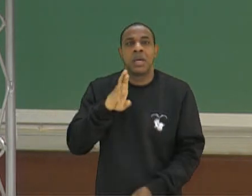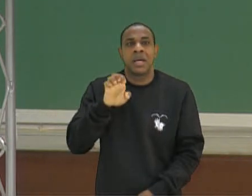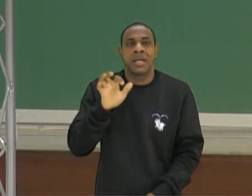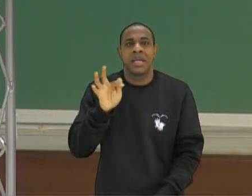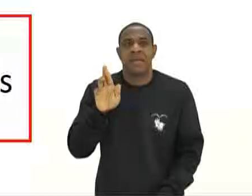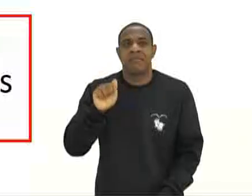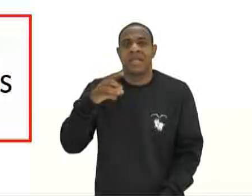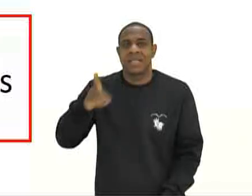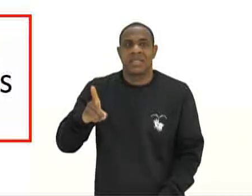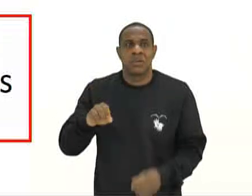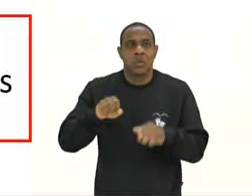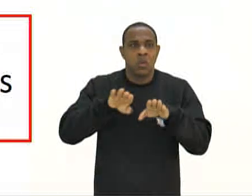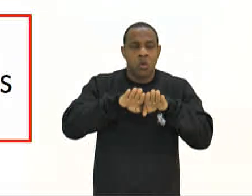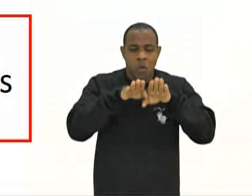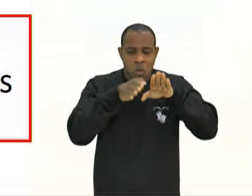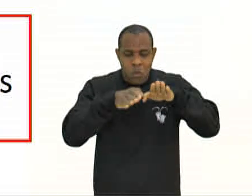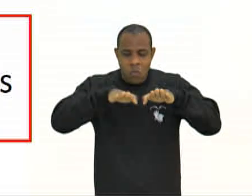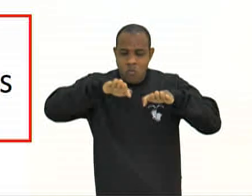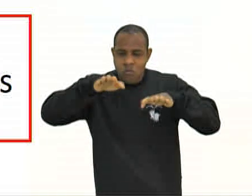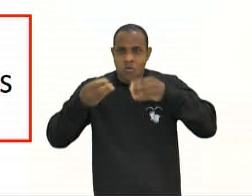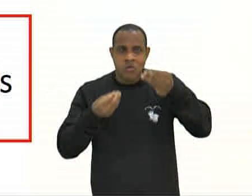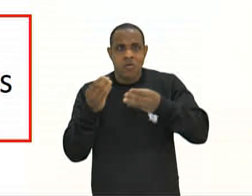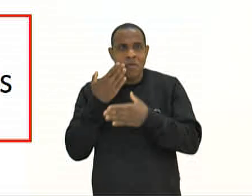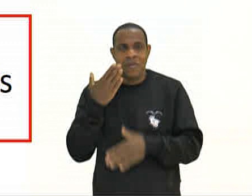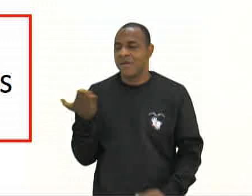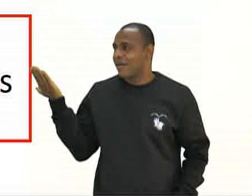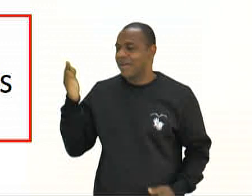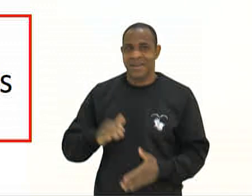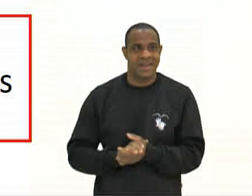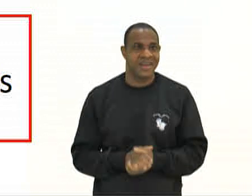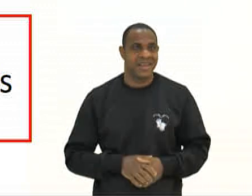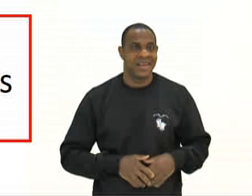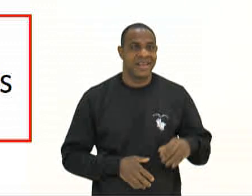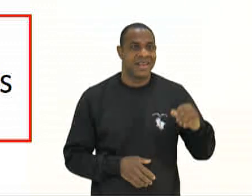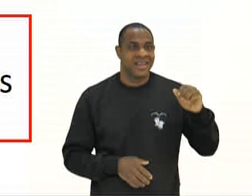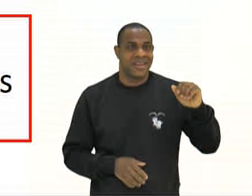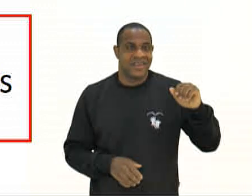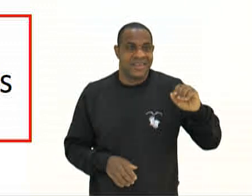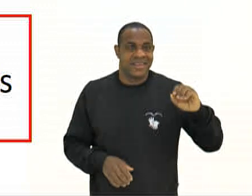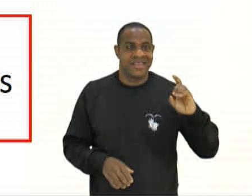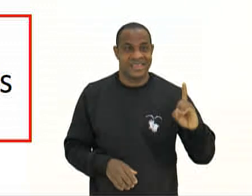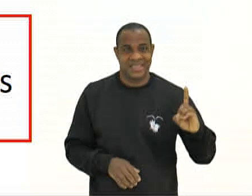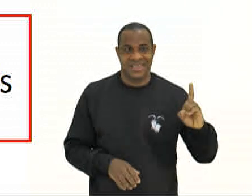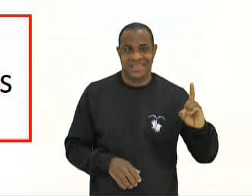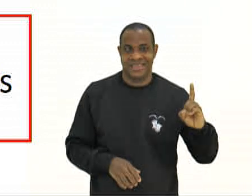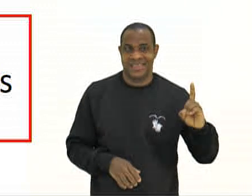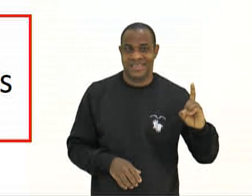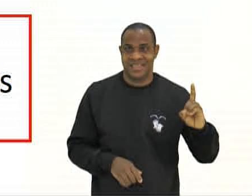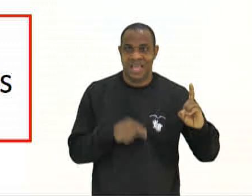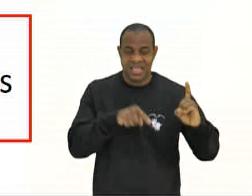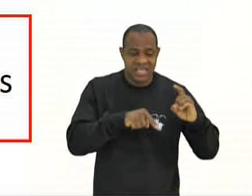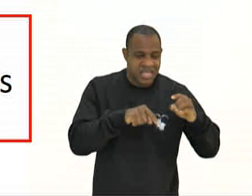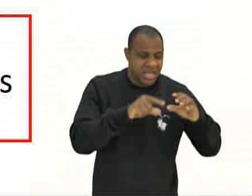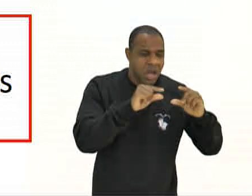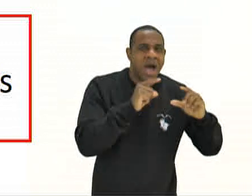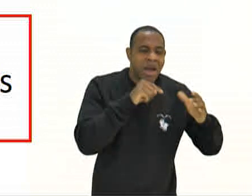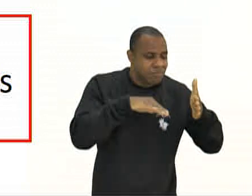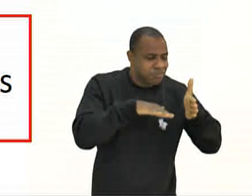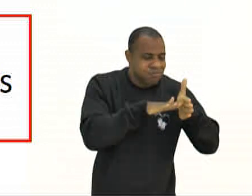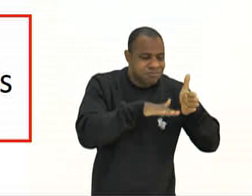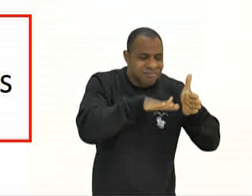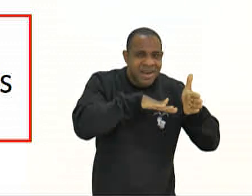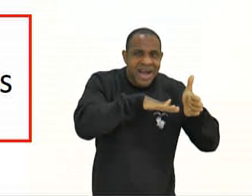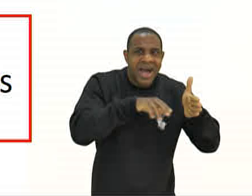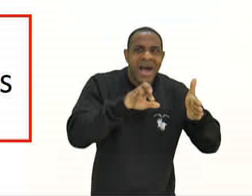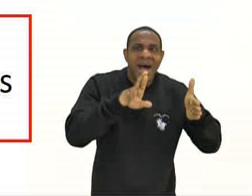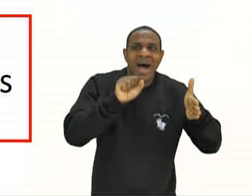detalhe importante, em um lago as regiões mais rasas apresentam ondas menos velozes do que as ondas em regiões